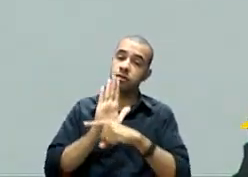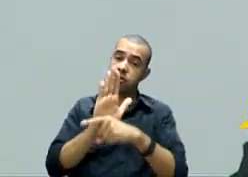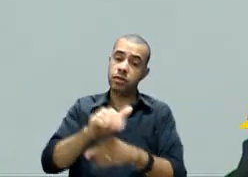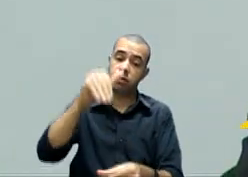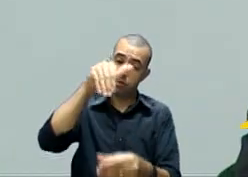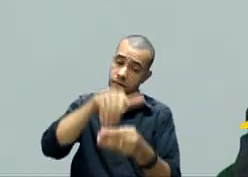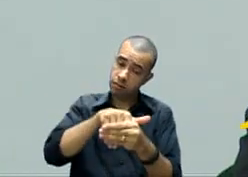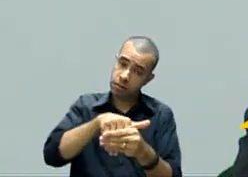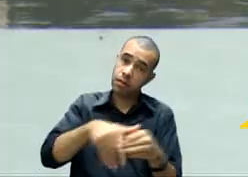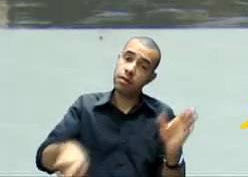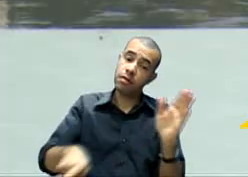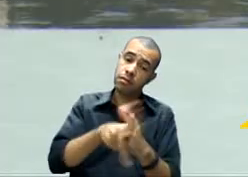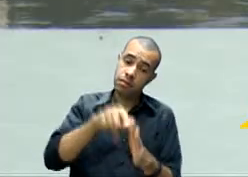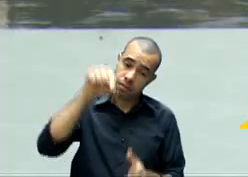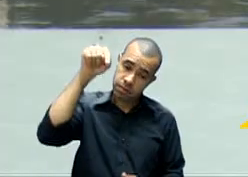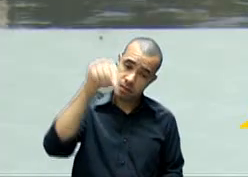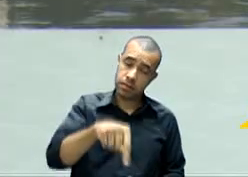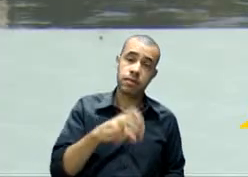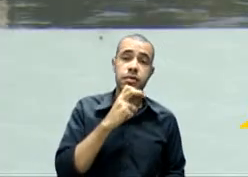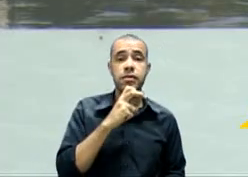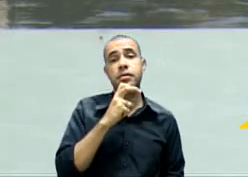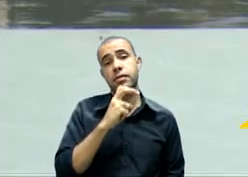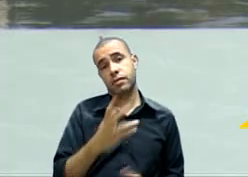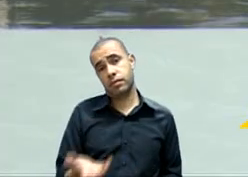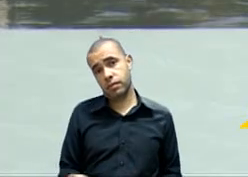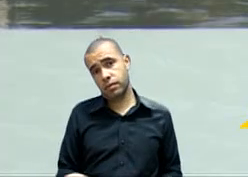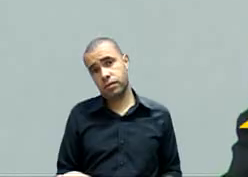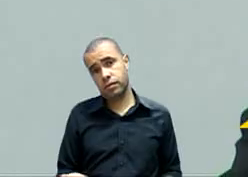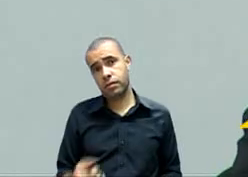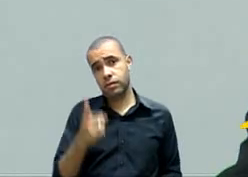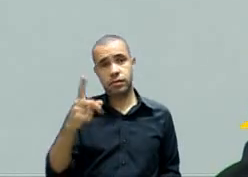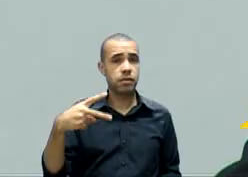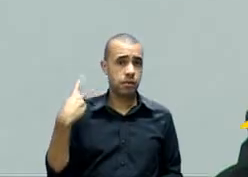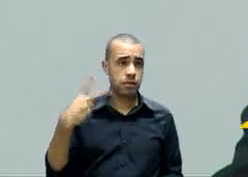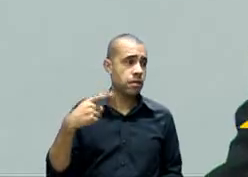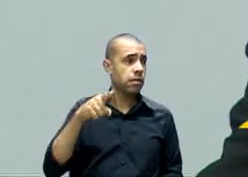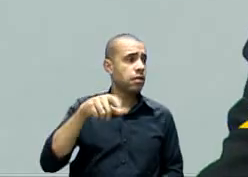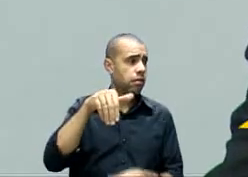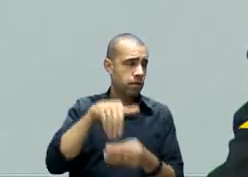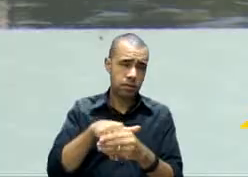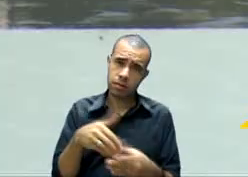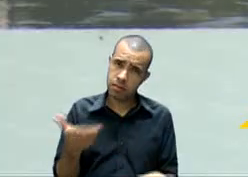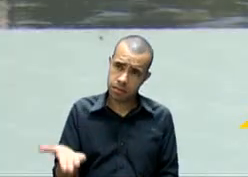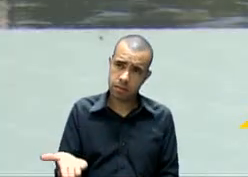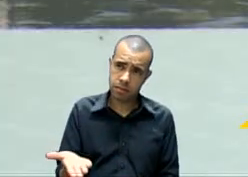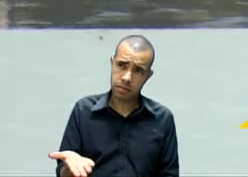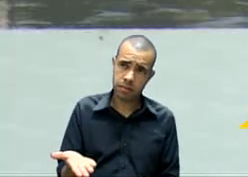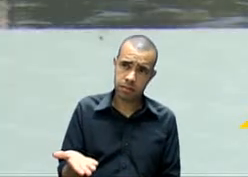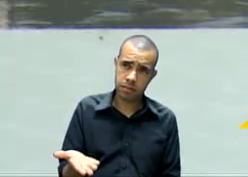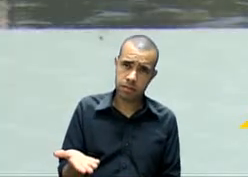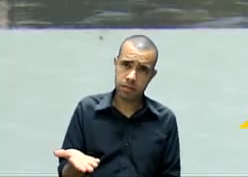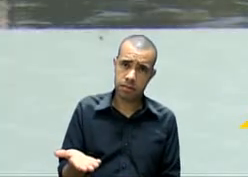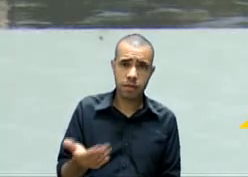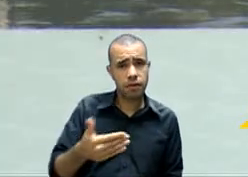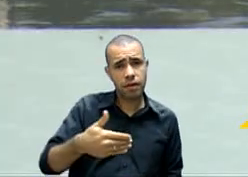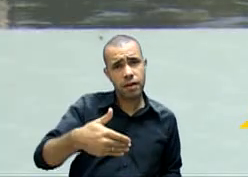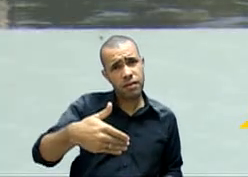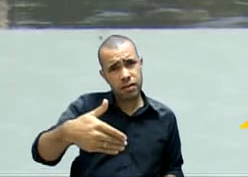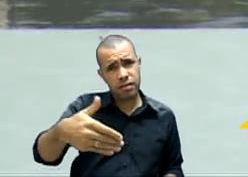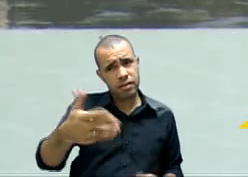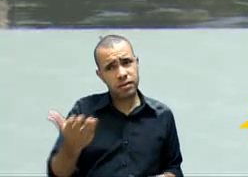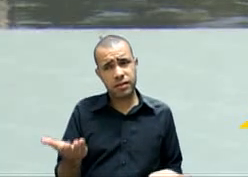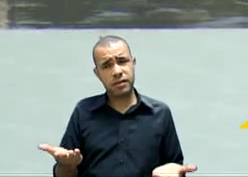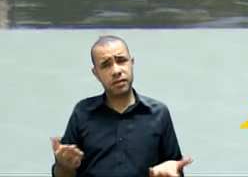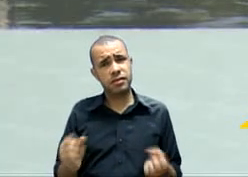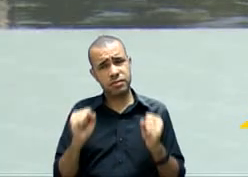cidade. Obrigado, pastor Arineu. Entendeu? Vossa Excelência é o candidato, né? Tem vários. Graças a Deus. Por hora, ainda... por hora não foi eleito, mas haverá. Agradeço a